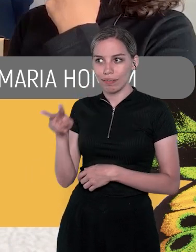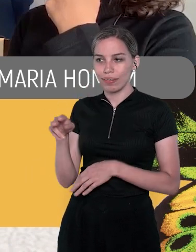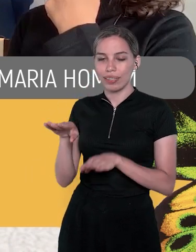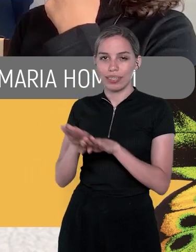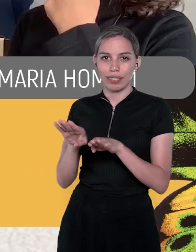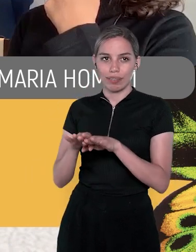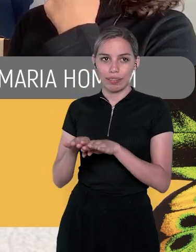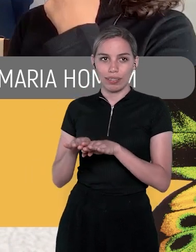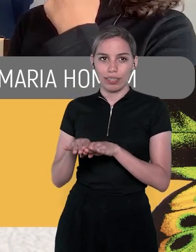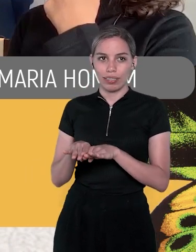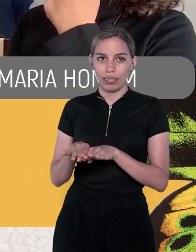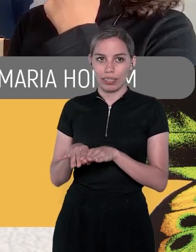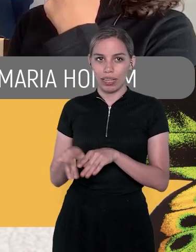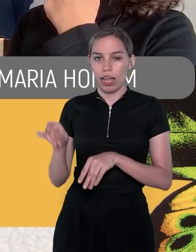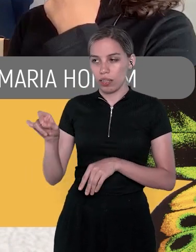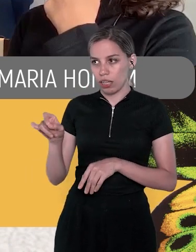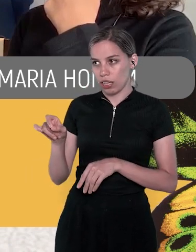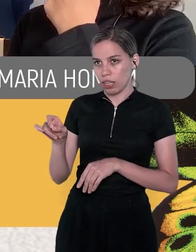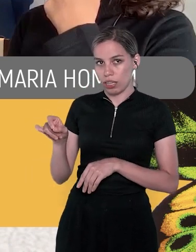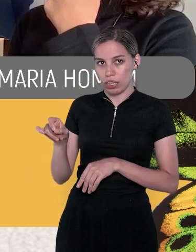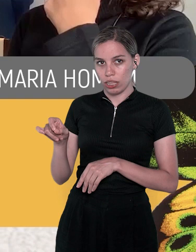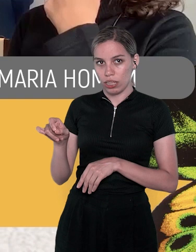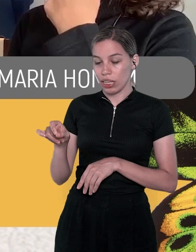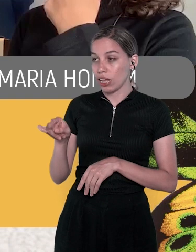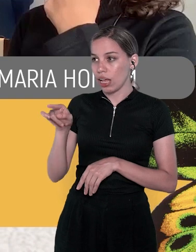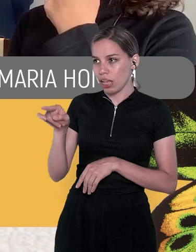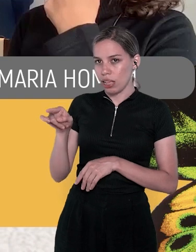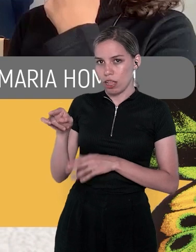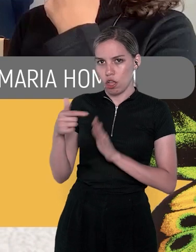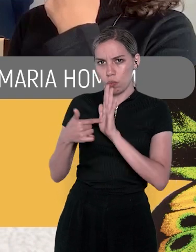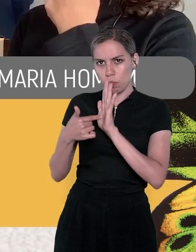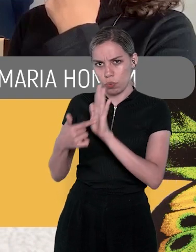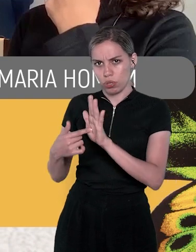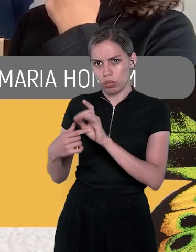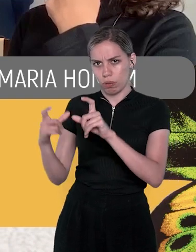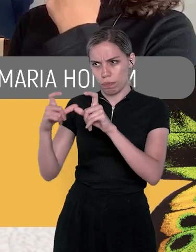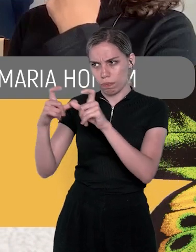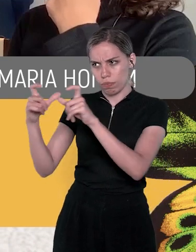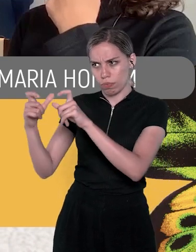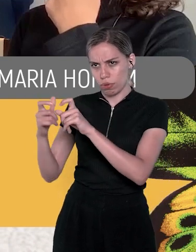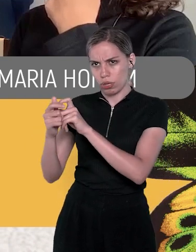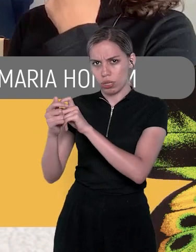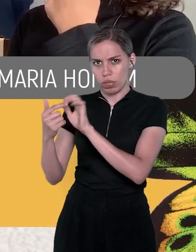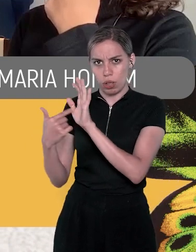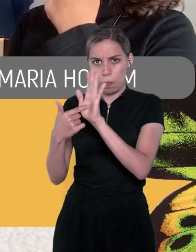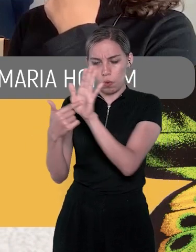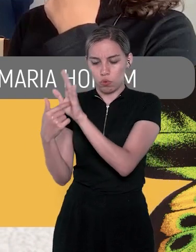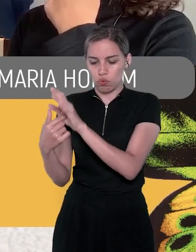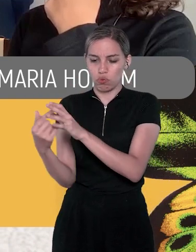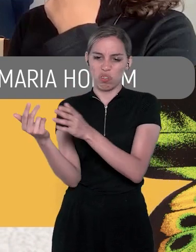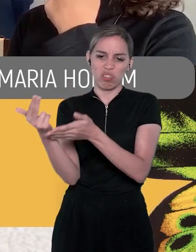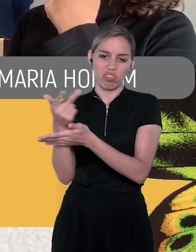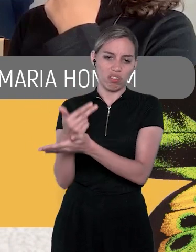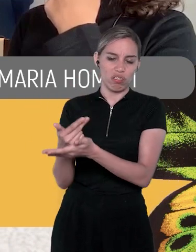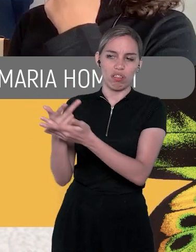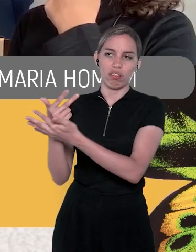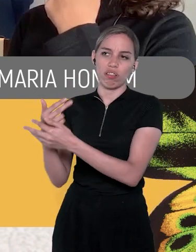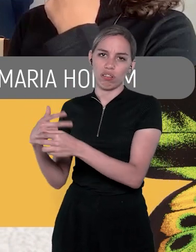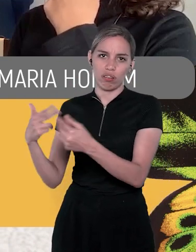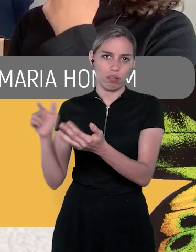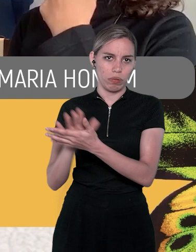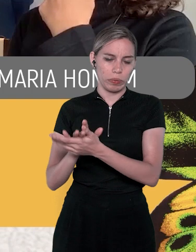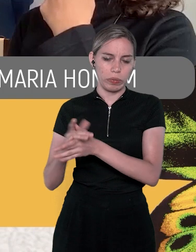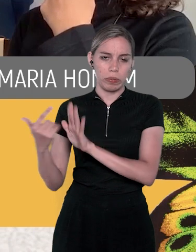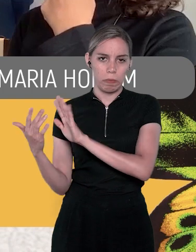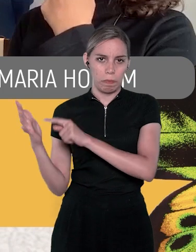os olhos. Ela começou a mostrar umas gravuras e tal, ela disse assim, mas na verdade o que eu queria mostrar, que eu acho que tem a ver com vocês, é